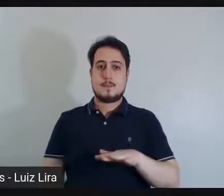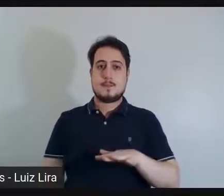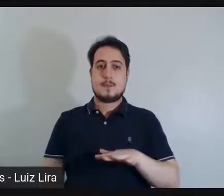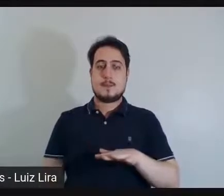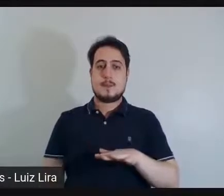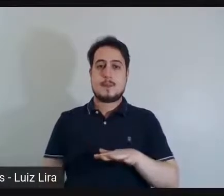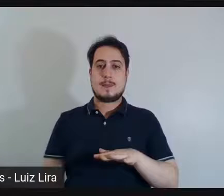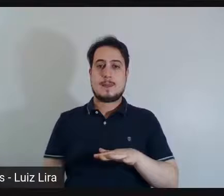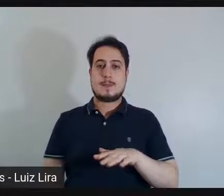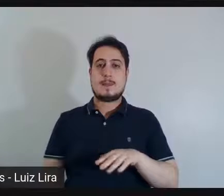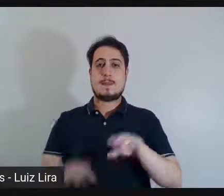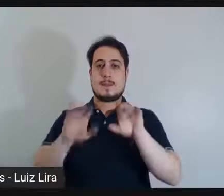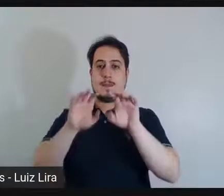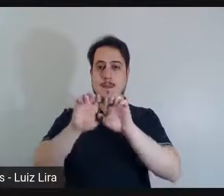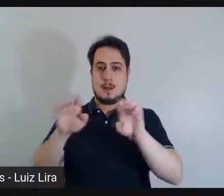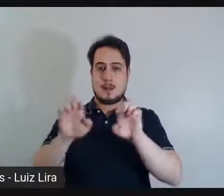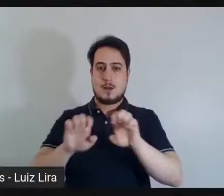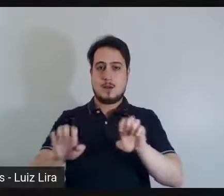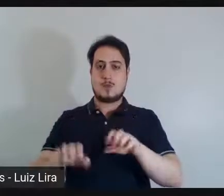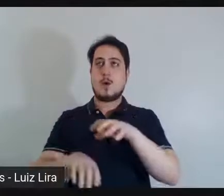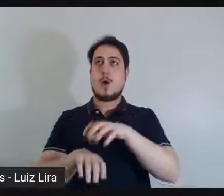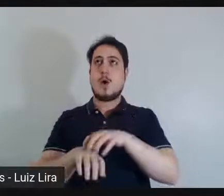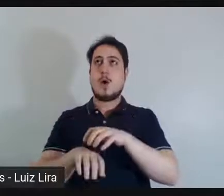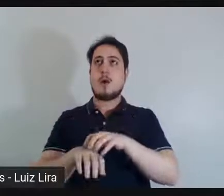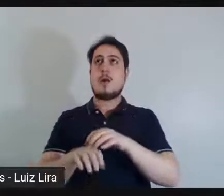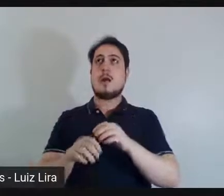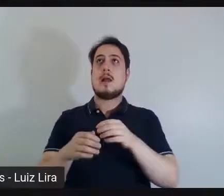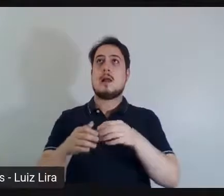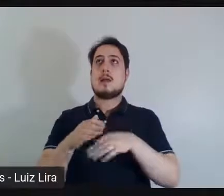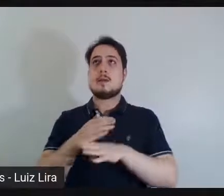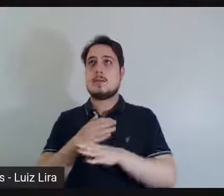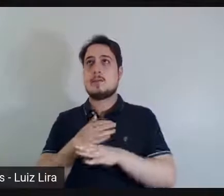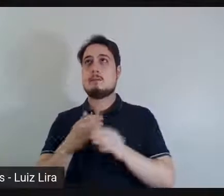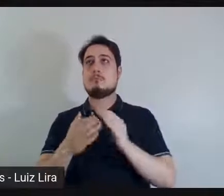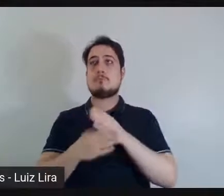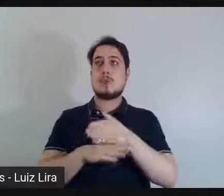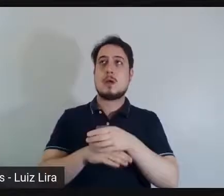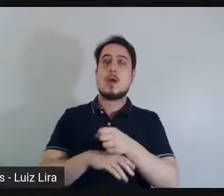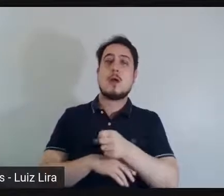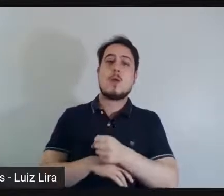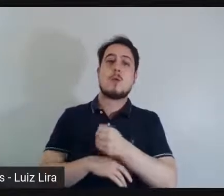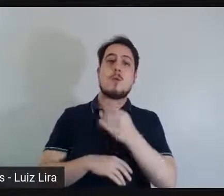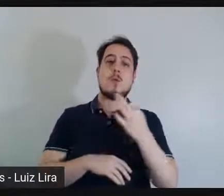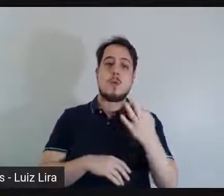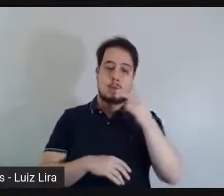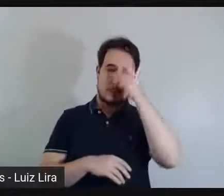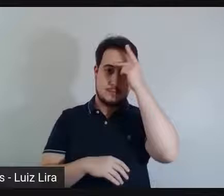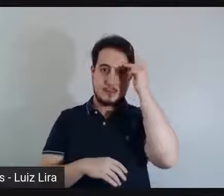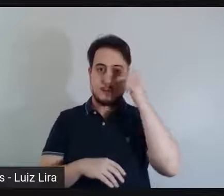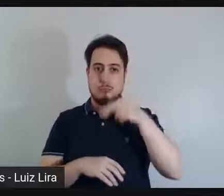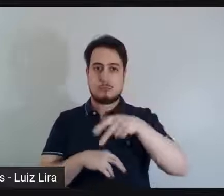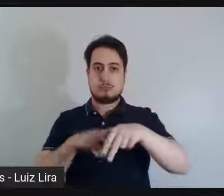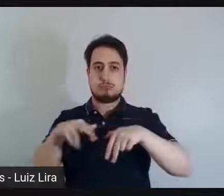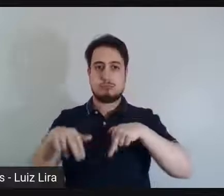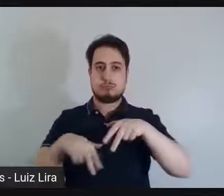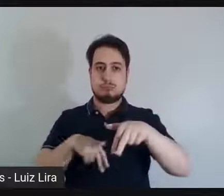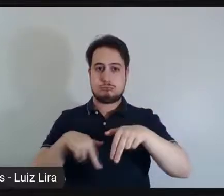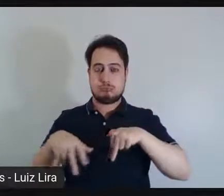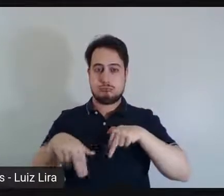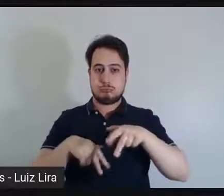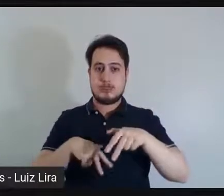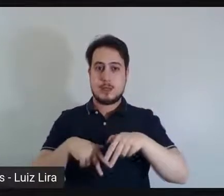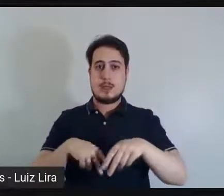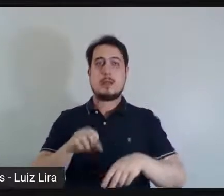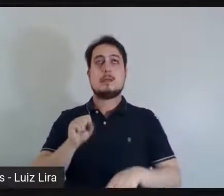A estrutura do órgão, né? A entrada, a saída, e a quantidade de pessoas que transita pelo órgão. Então, se eu